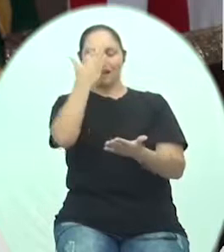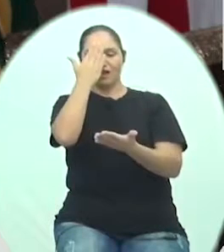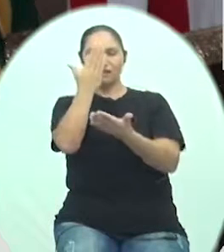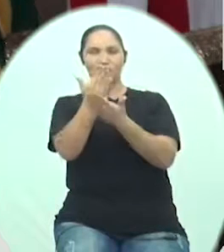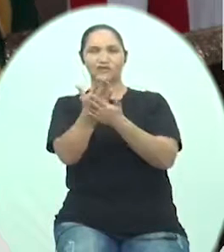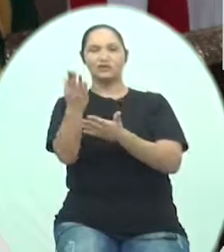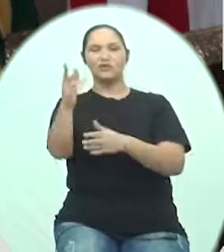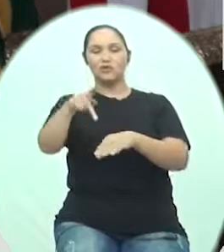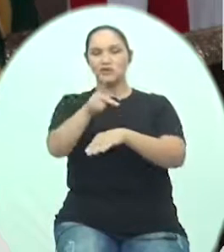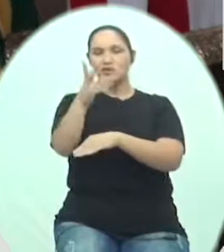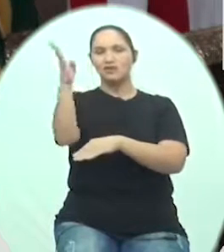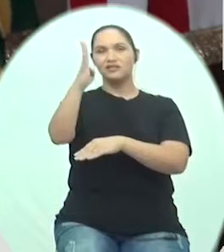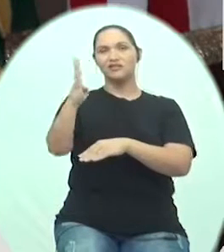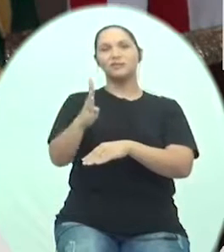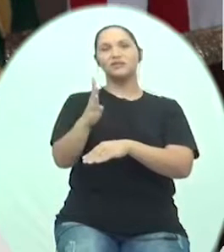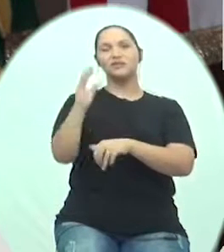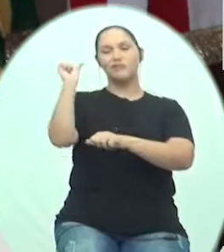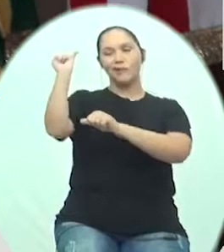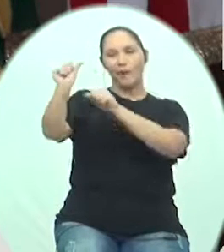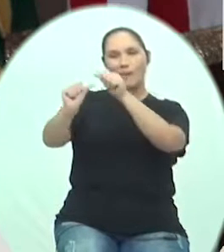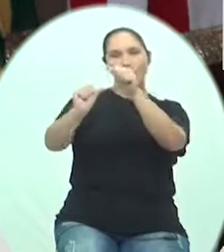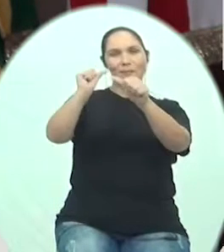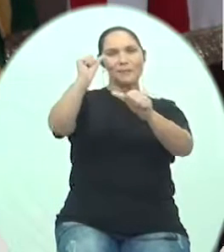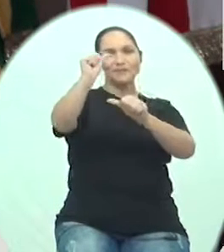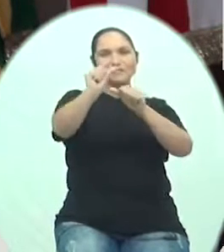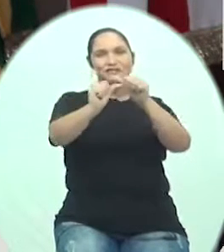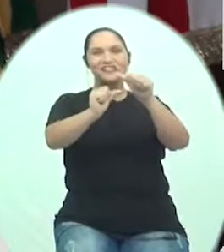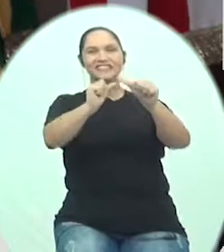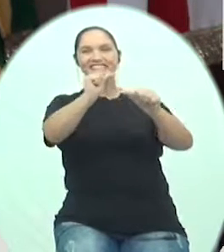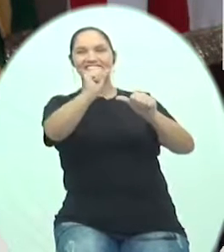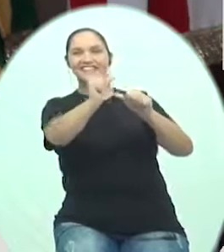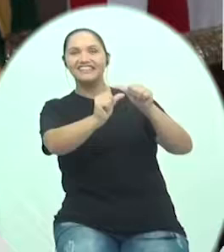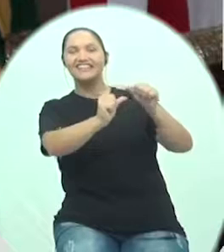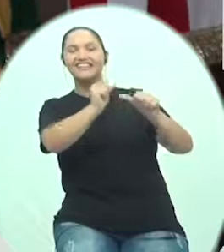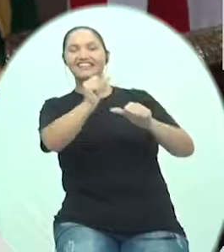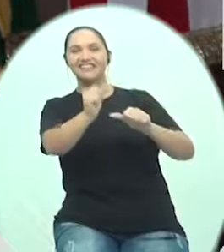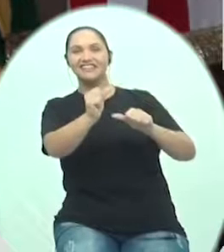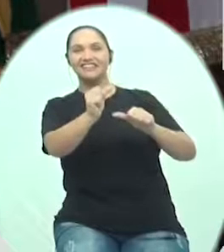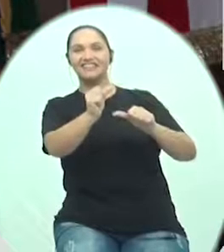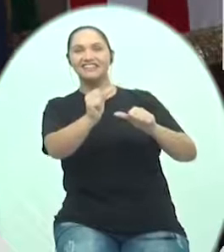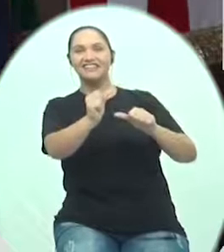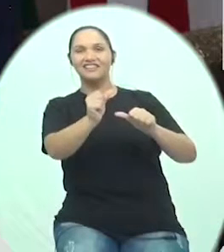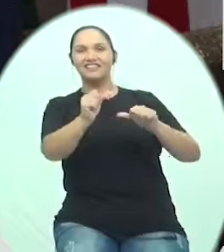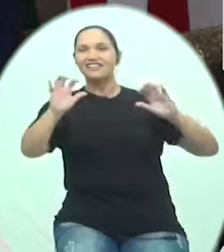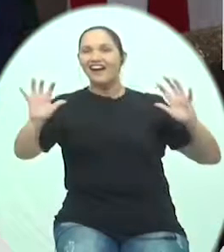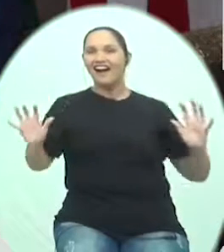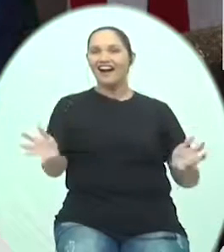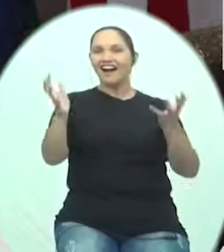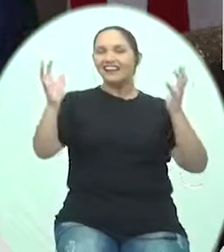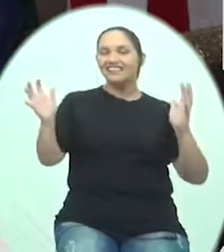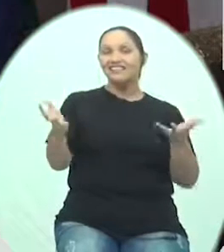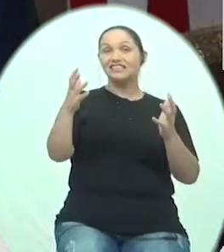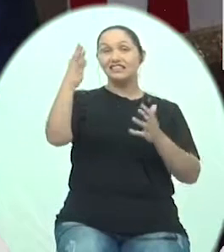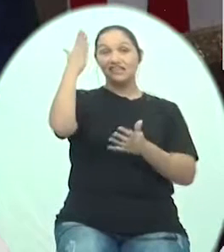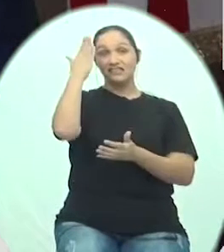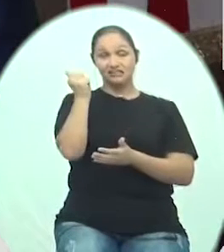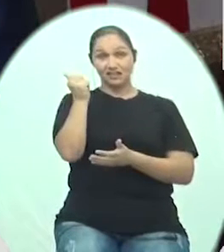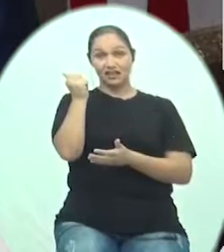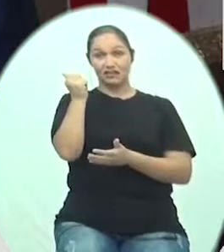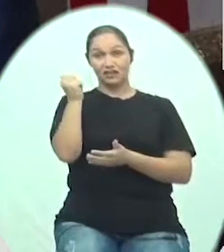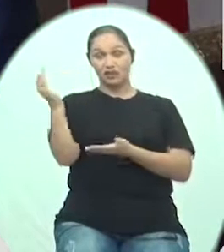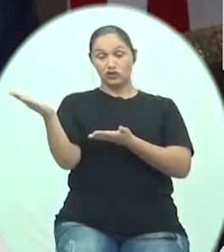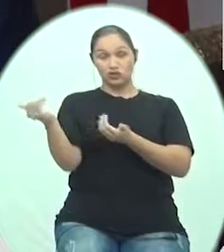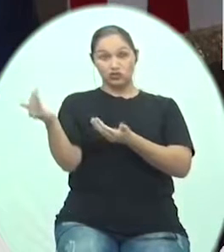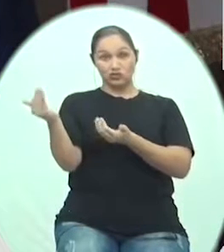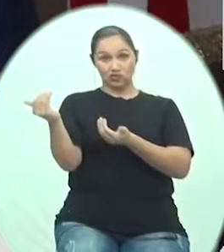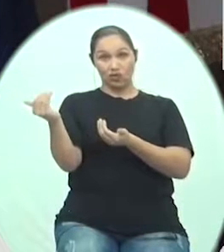avivamento e Sem dúvida nenhuma Nossa Juventude os nossos jovens eh tem o seu papel nessa sociedade de